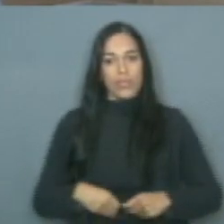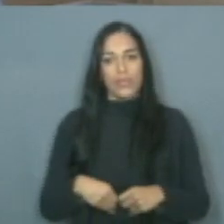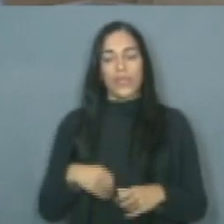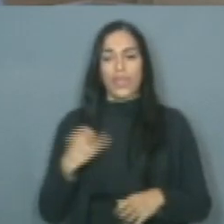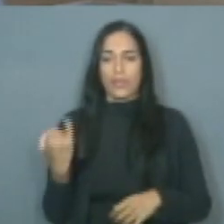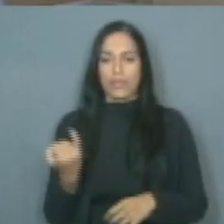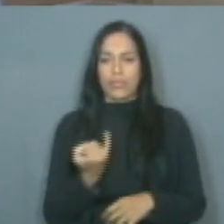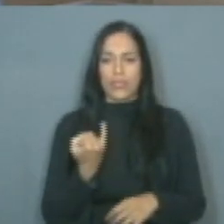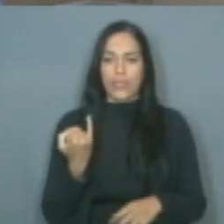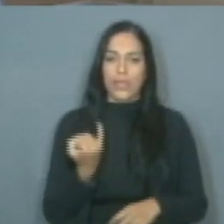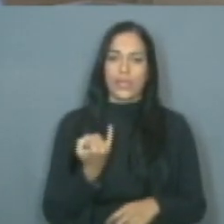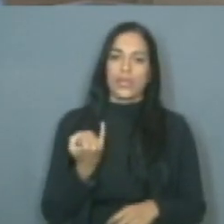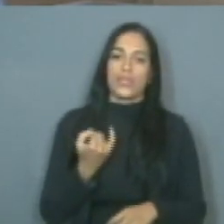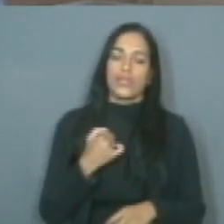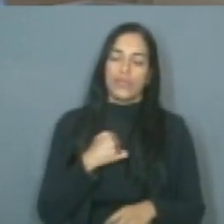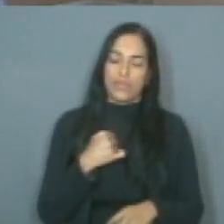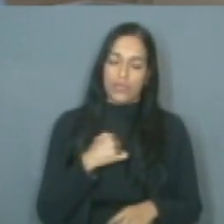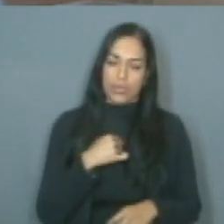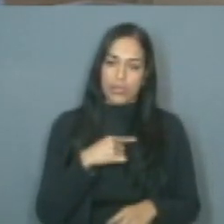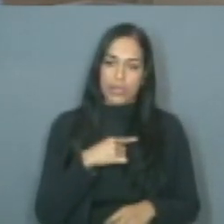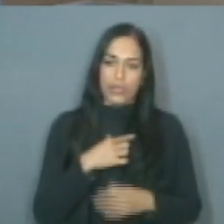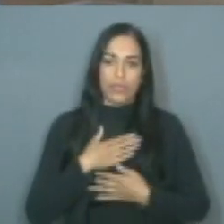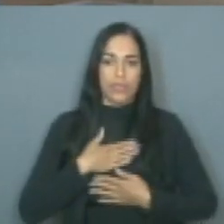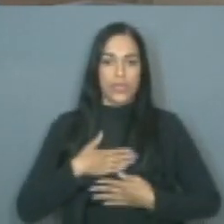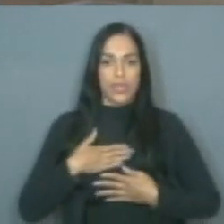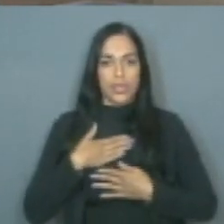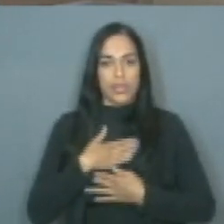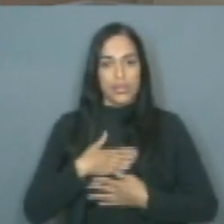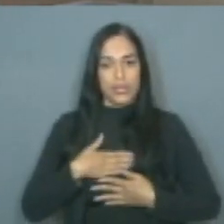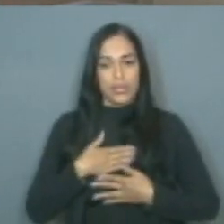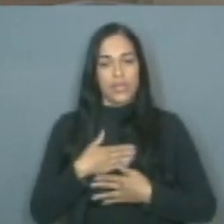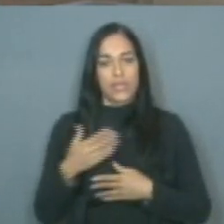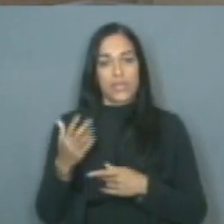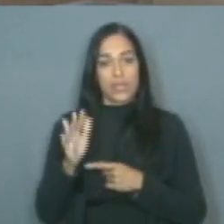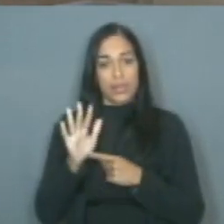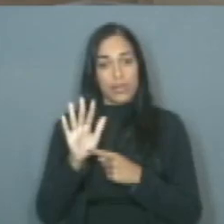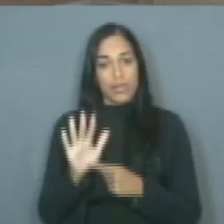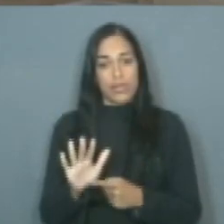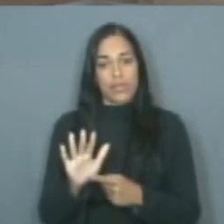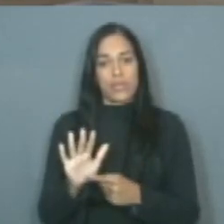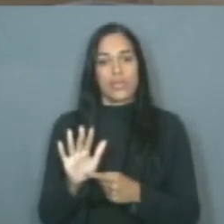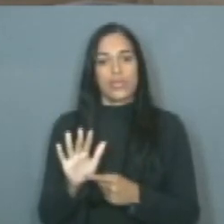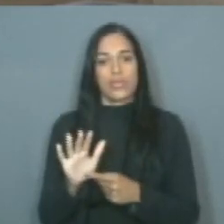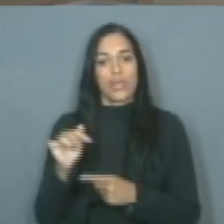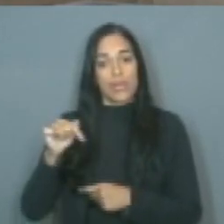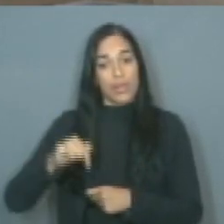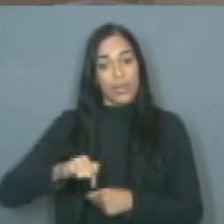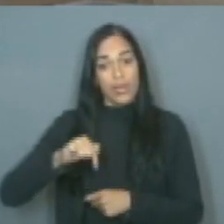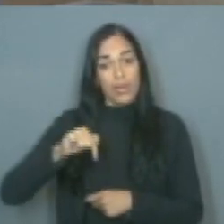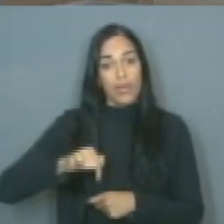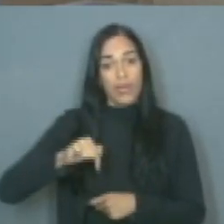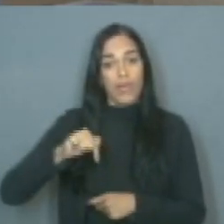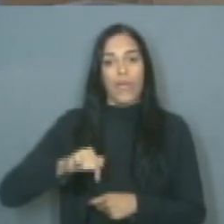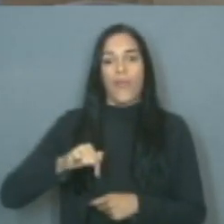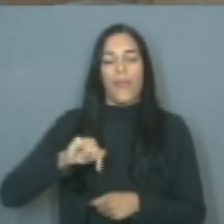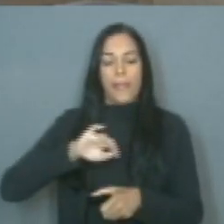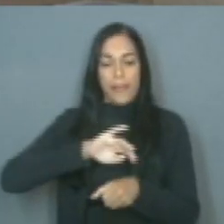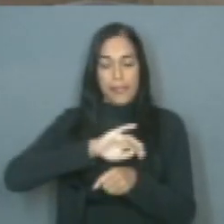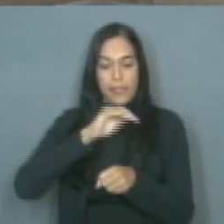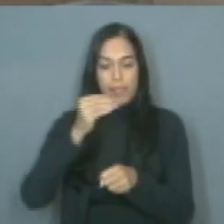eu tive o prazer de apresentar aqui neste